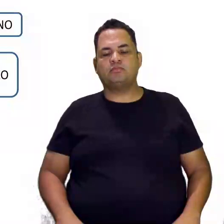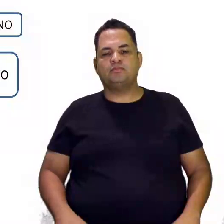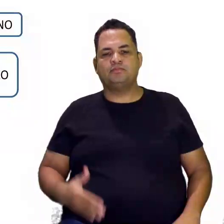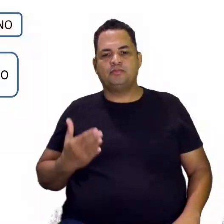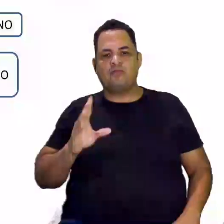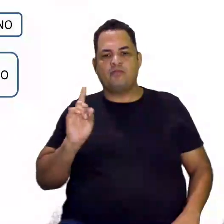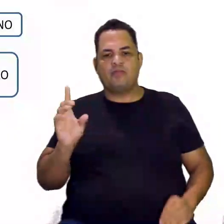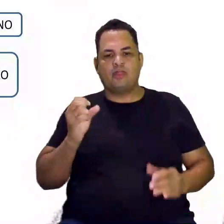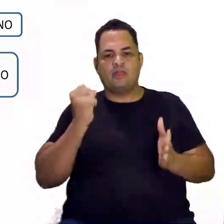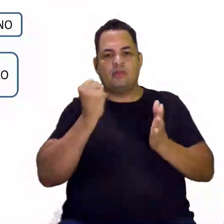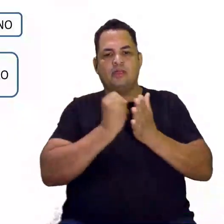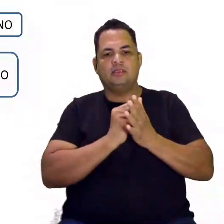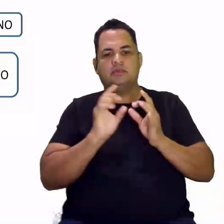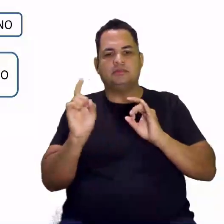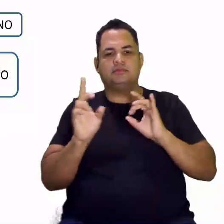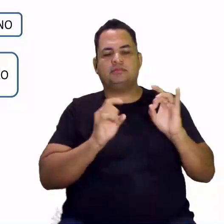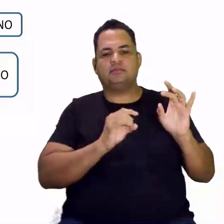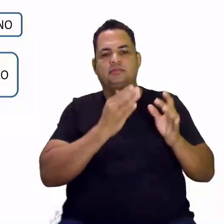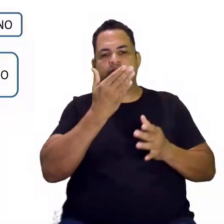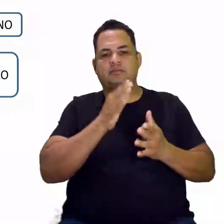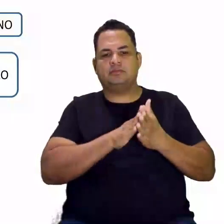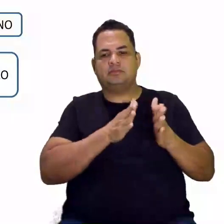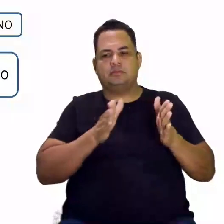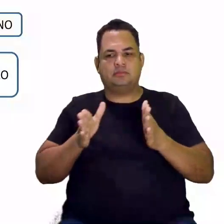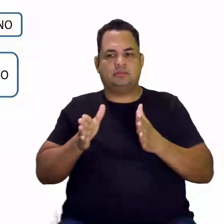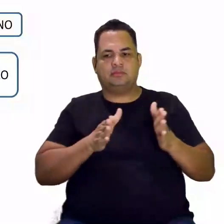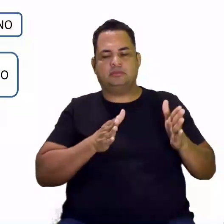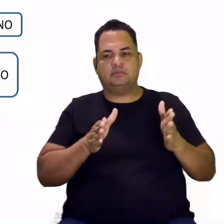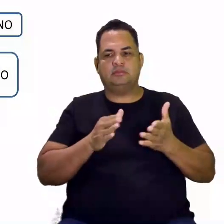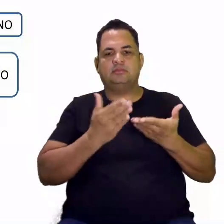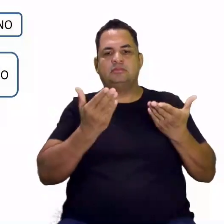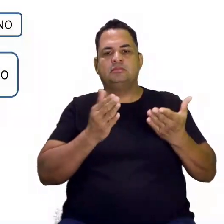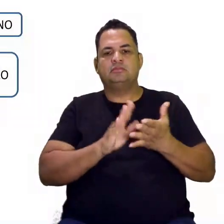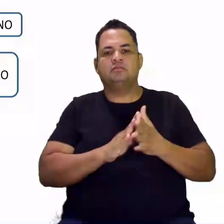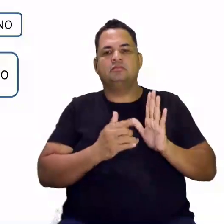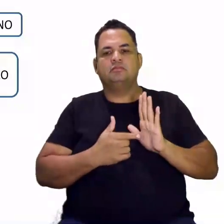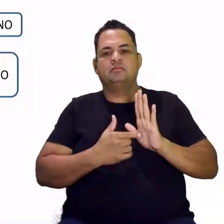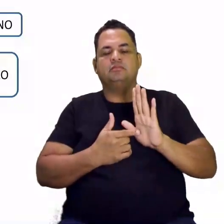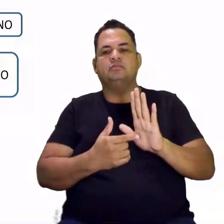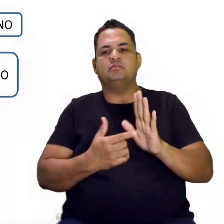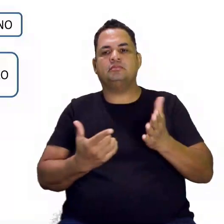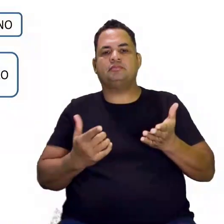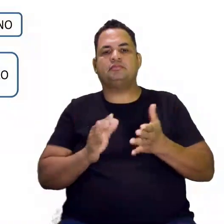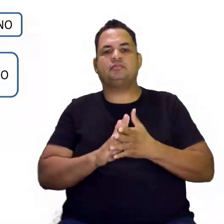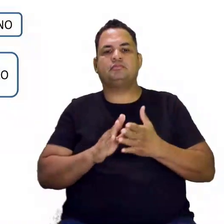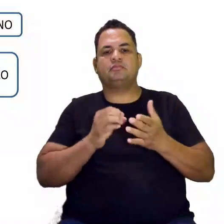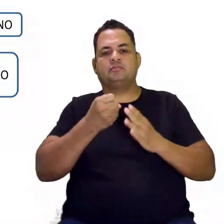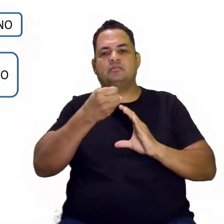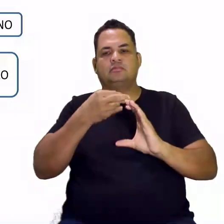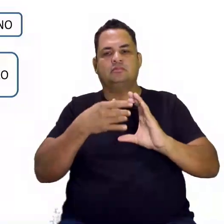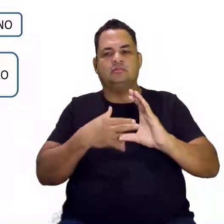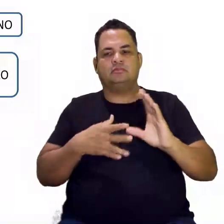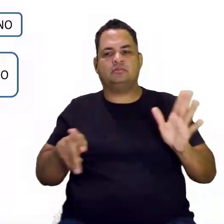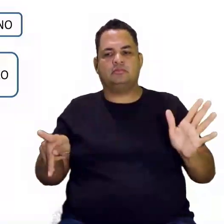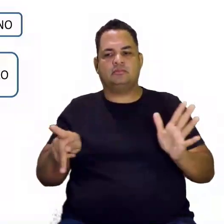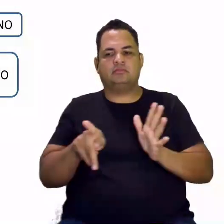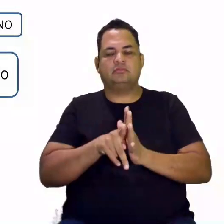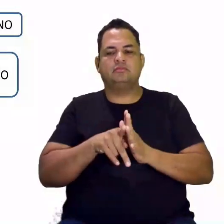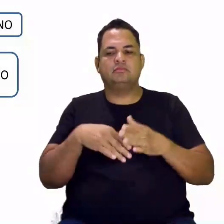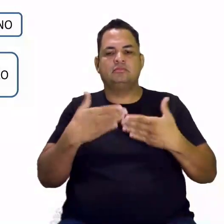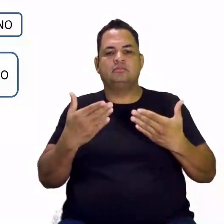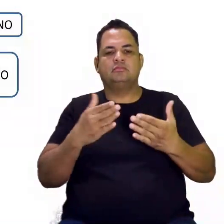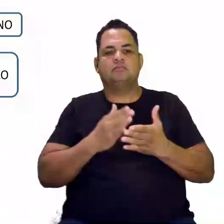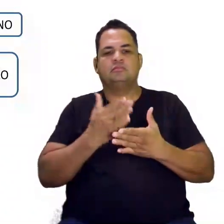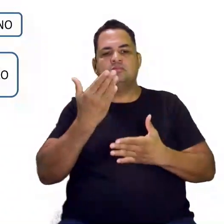marcando cada um desses períodos vai ir sendo evidenciado por uma característica, né? Então,